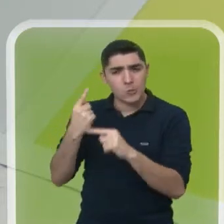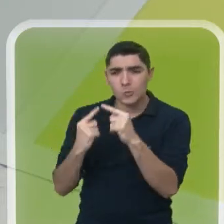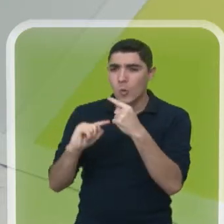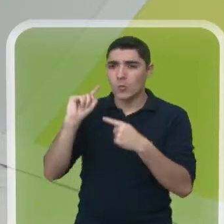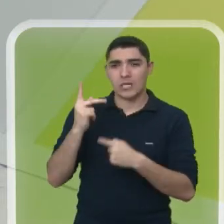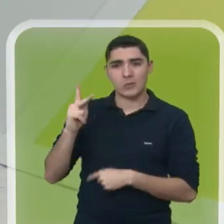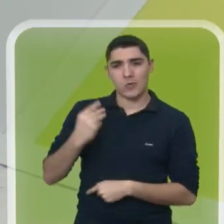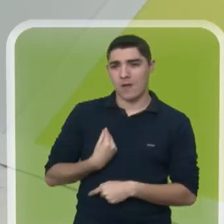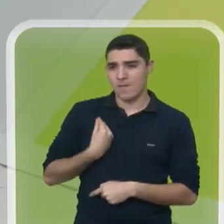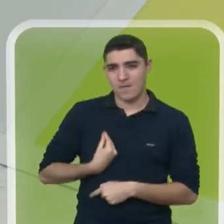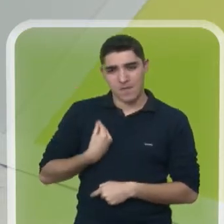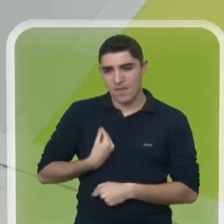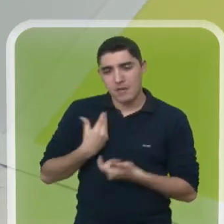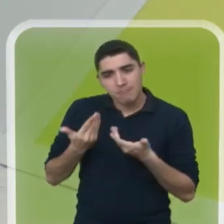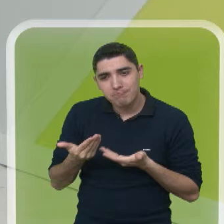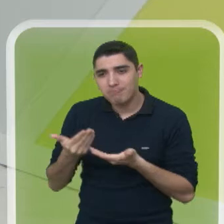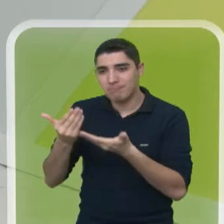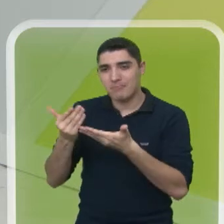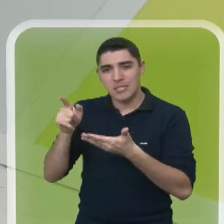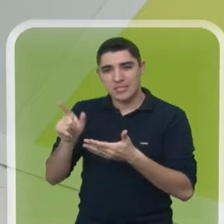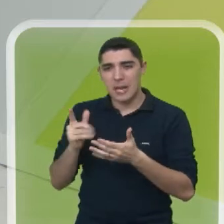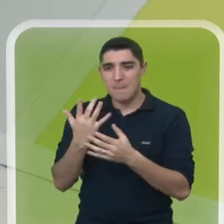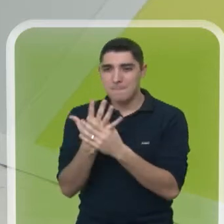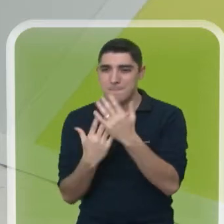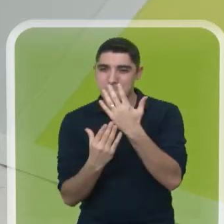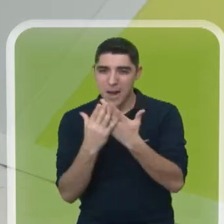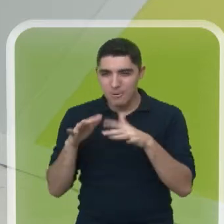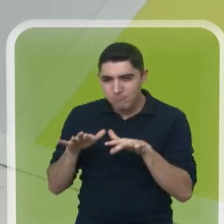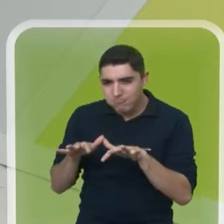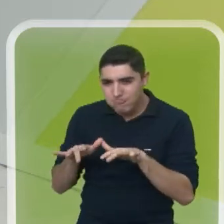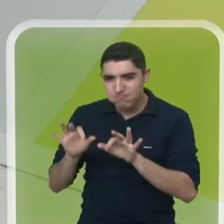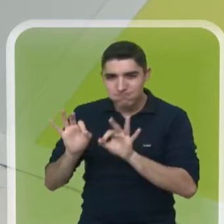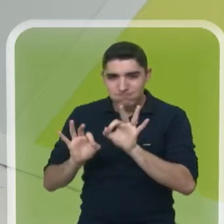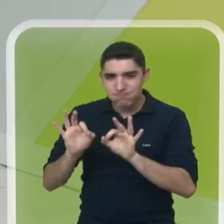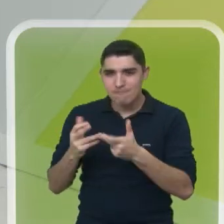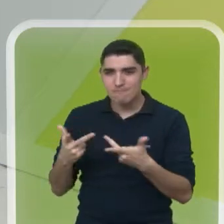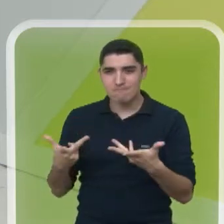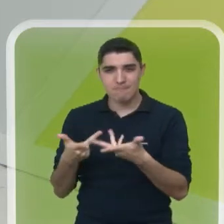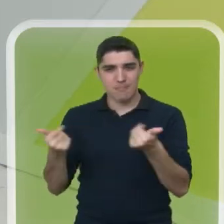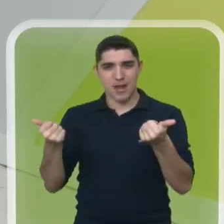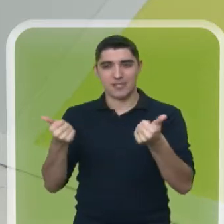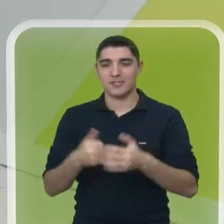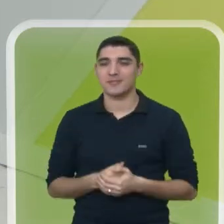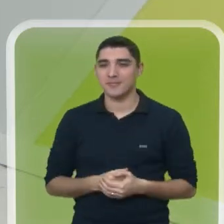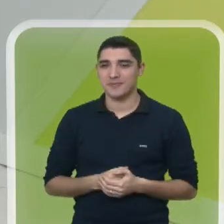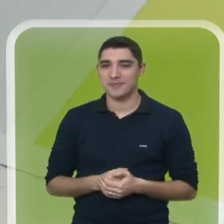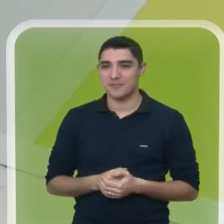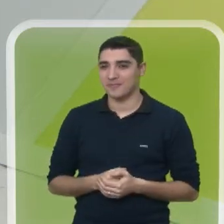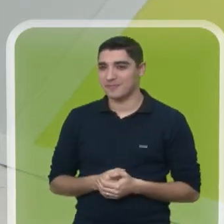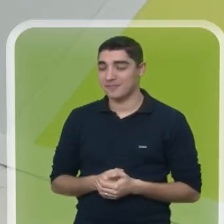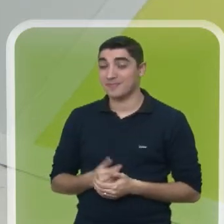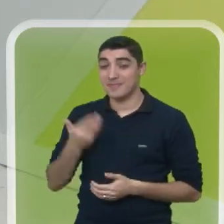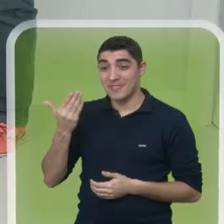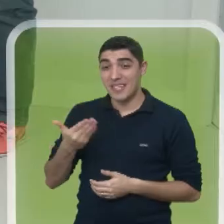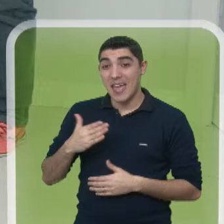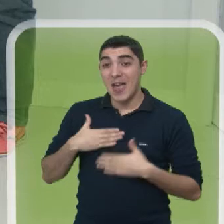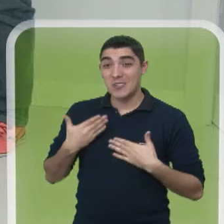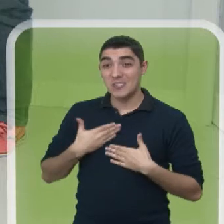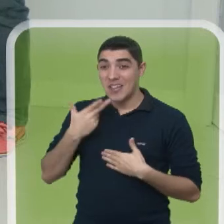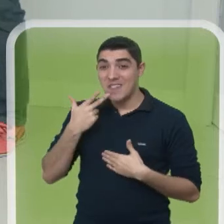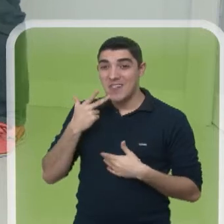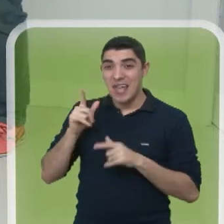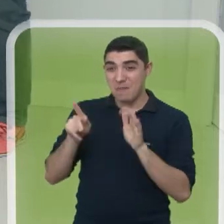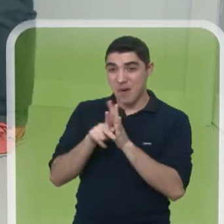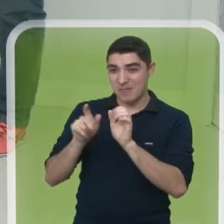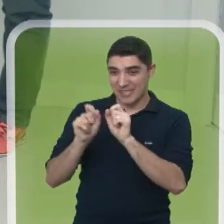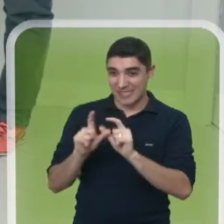você vá abrilhantar com seus dedos mágicos na edição e tudo mais. Não é isso, Brunão? Pois é, você assustou a menina com os negócios de